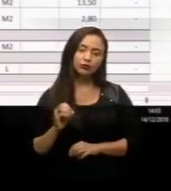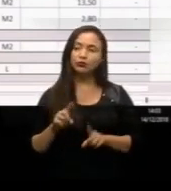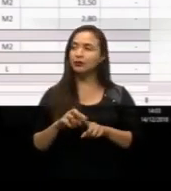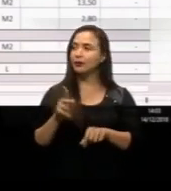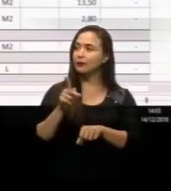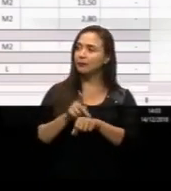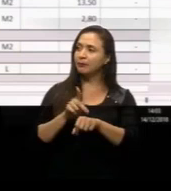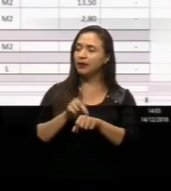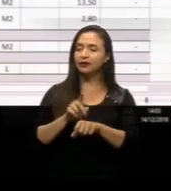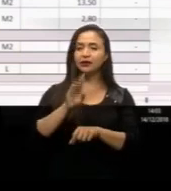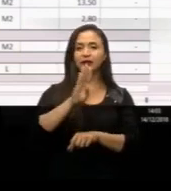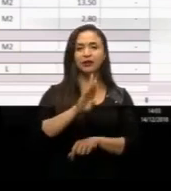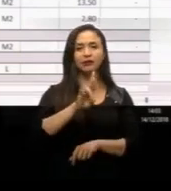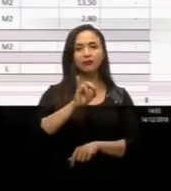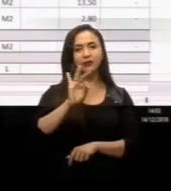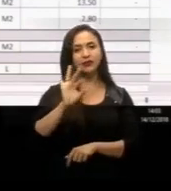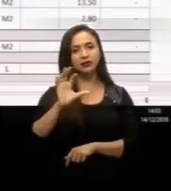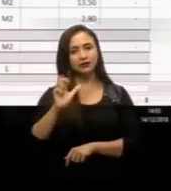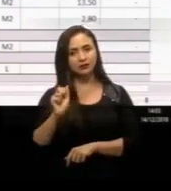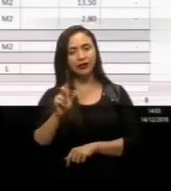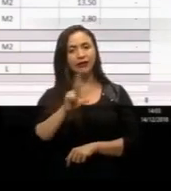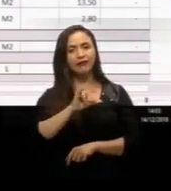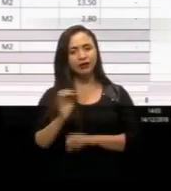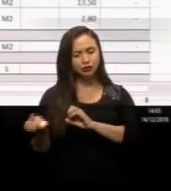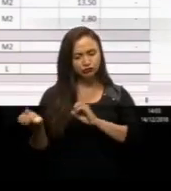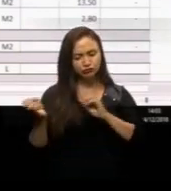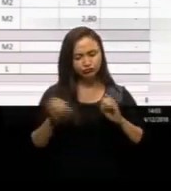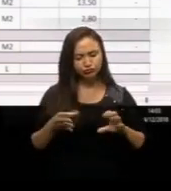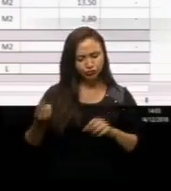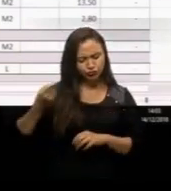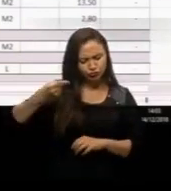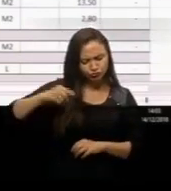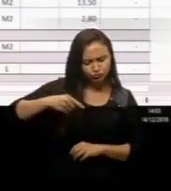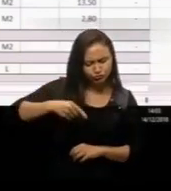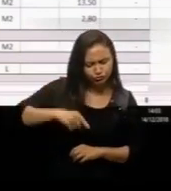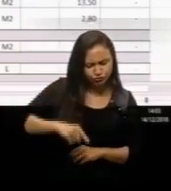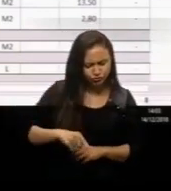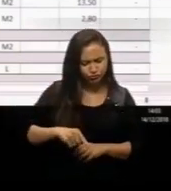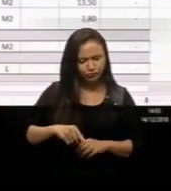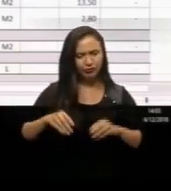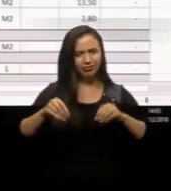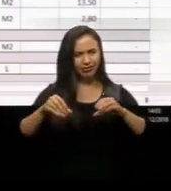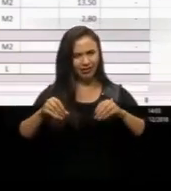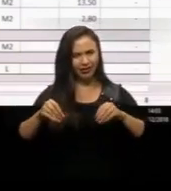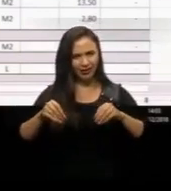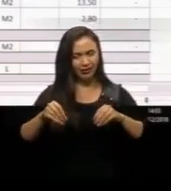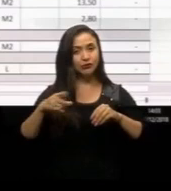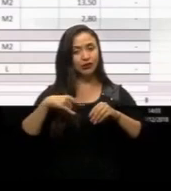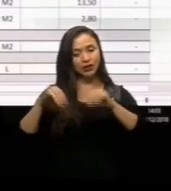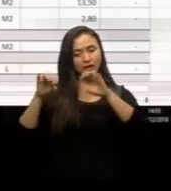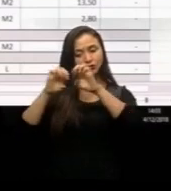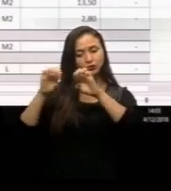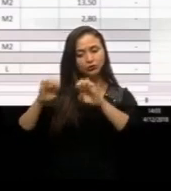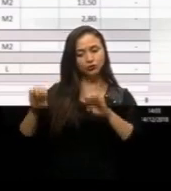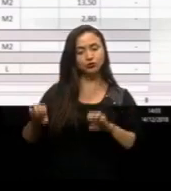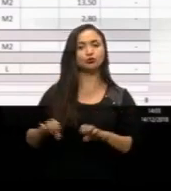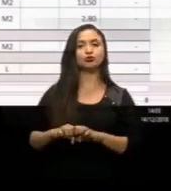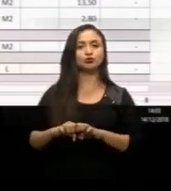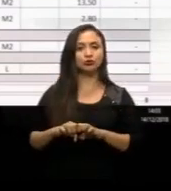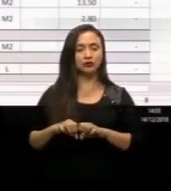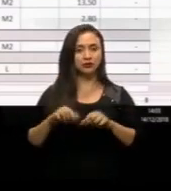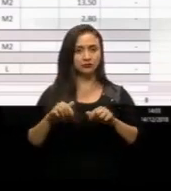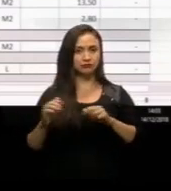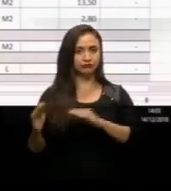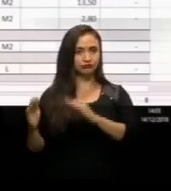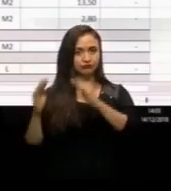brita, tá? Para jogar no fundo da fundação para para minha estrutura,